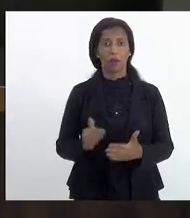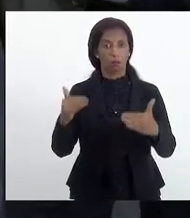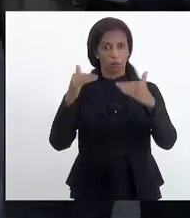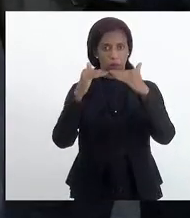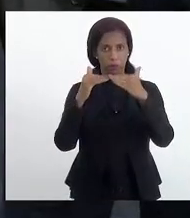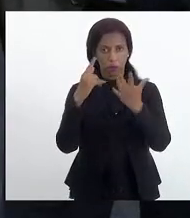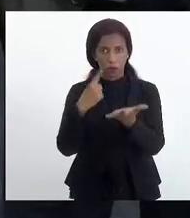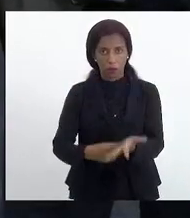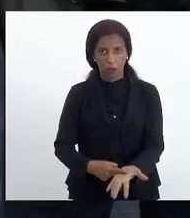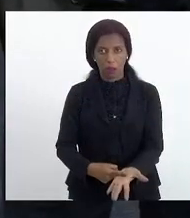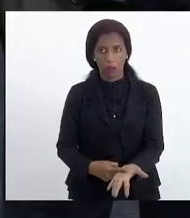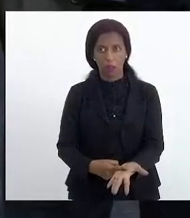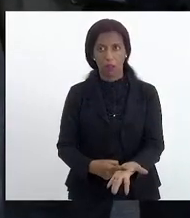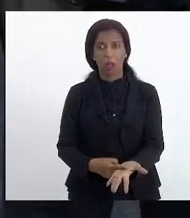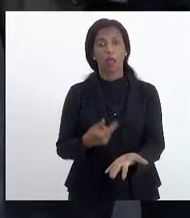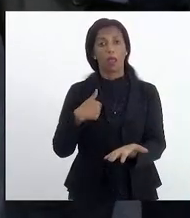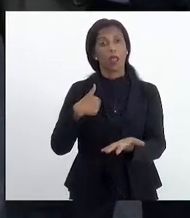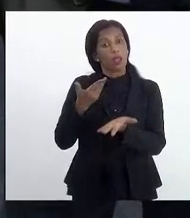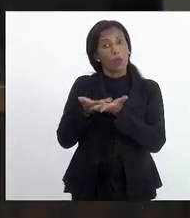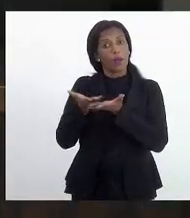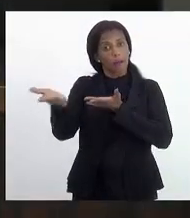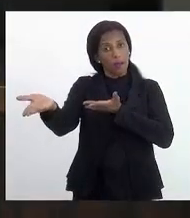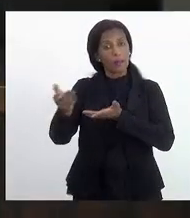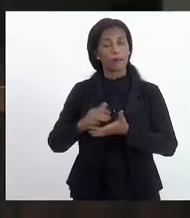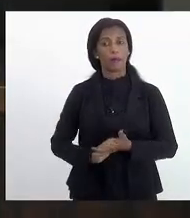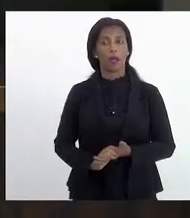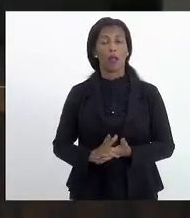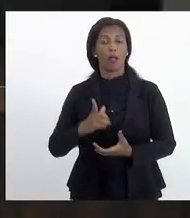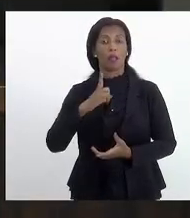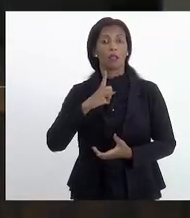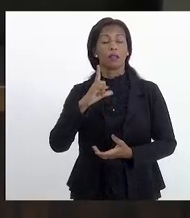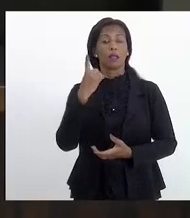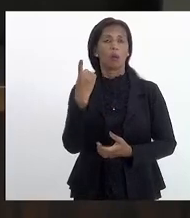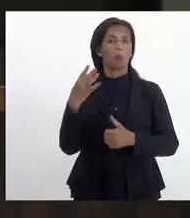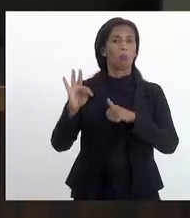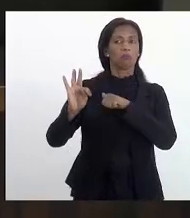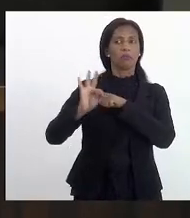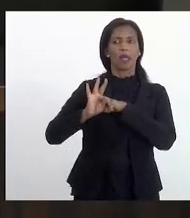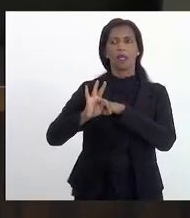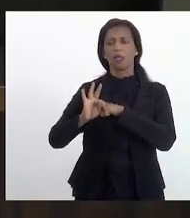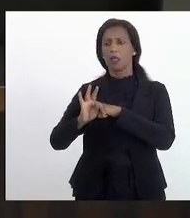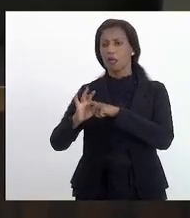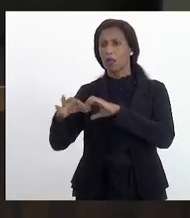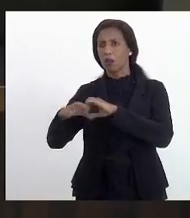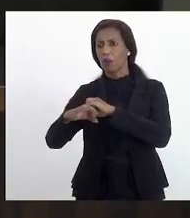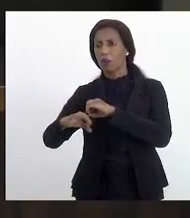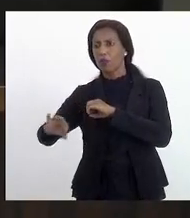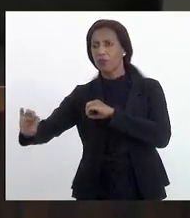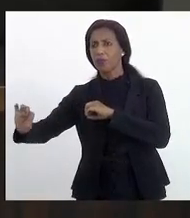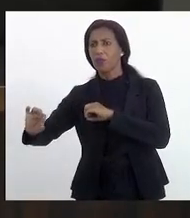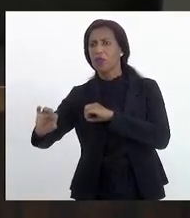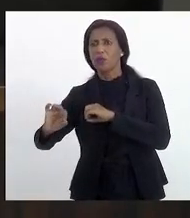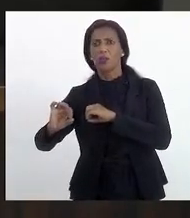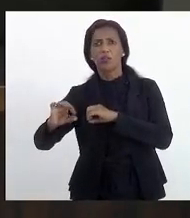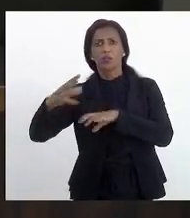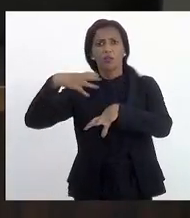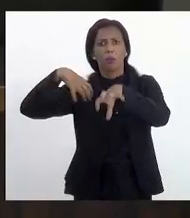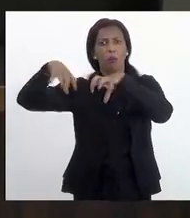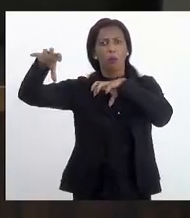acordado? Acordado. Esse eu quero encaminhar. Tem uma questão técnica em relação ao cabo aqui, de quem está